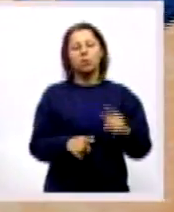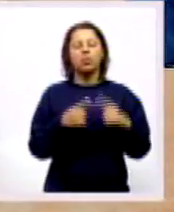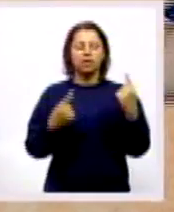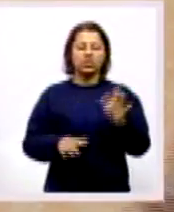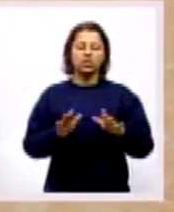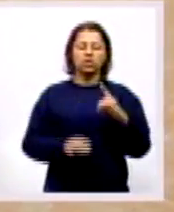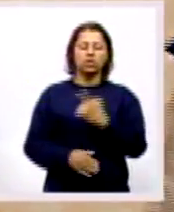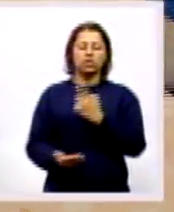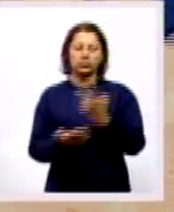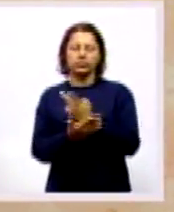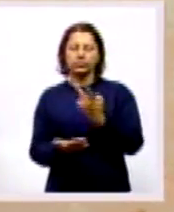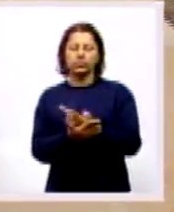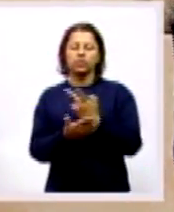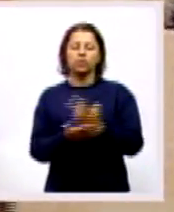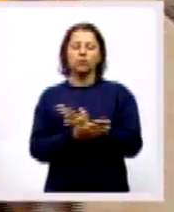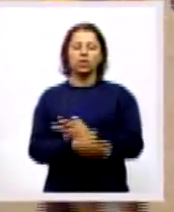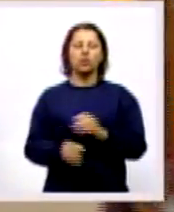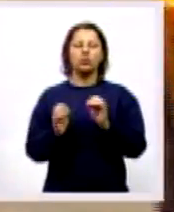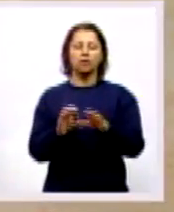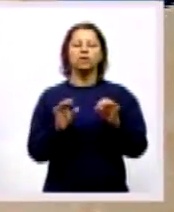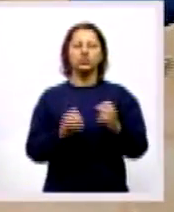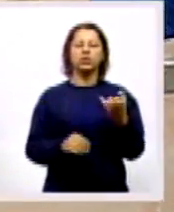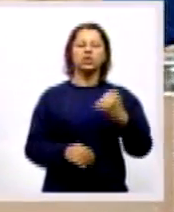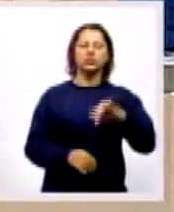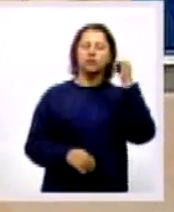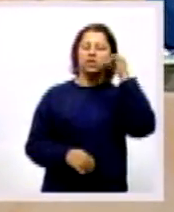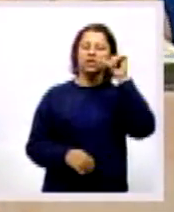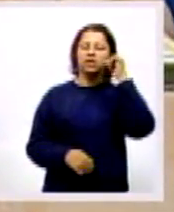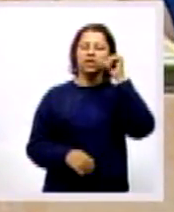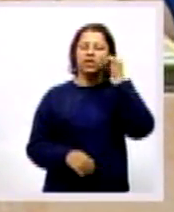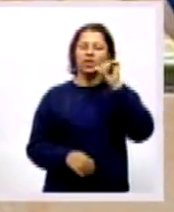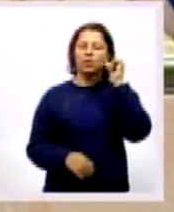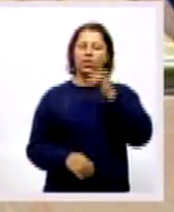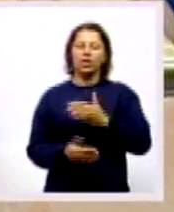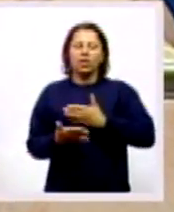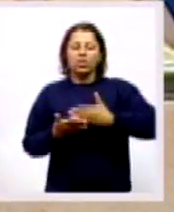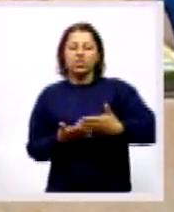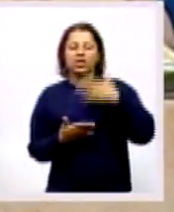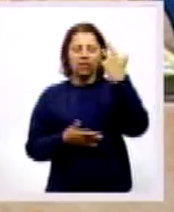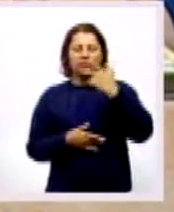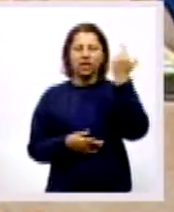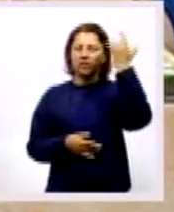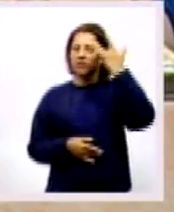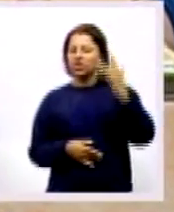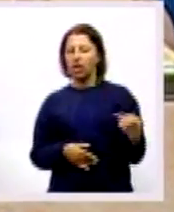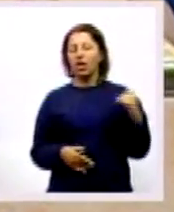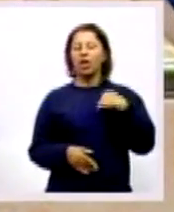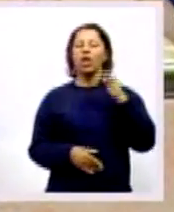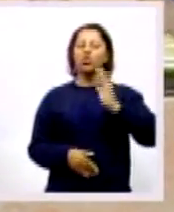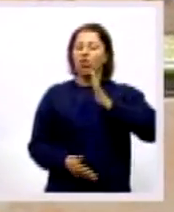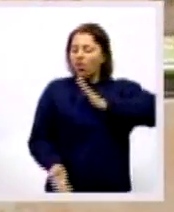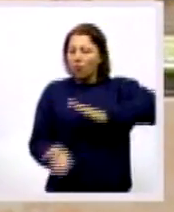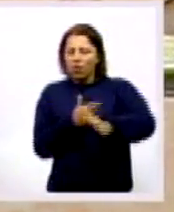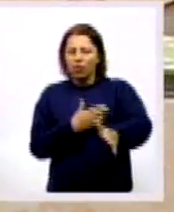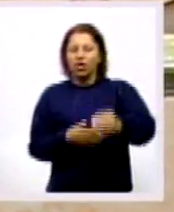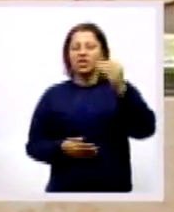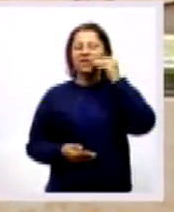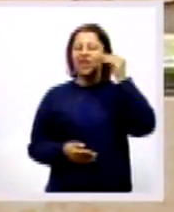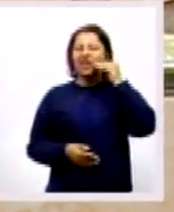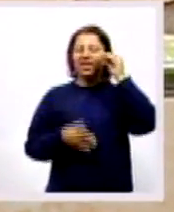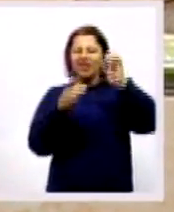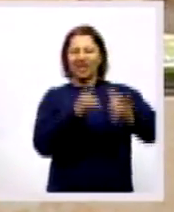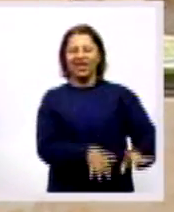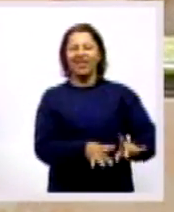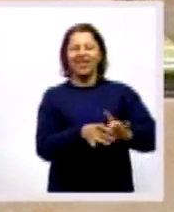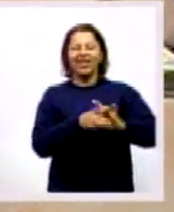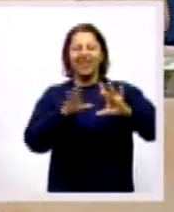errado. Se a comadre Sãozinha já tivesse falado desde o início que ela não sabia, eu já teria partido para libertar-me da ignorância